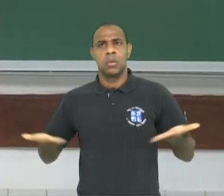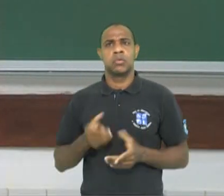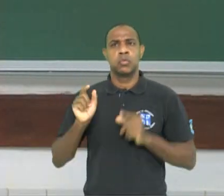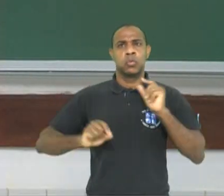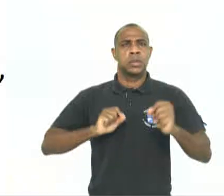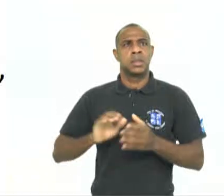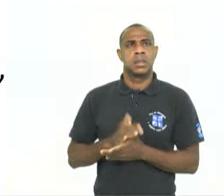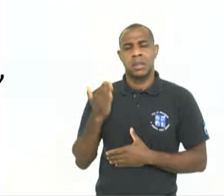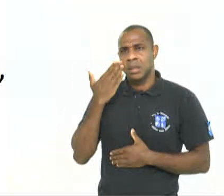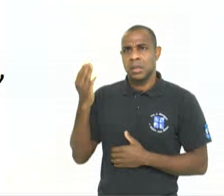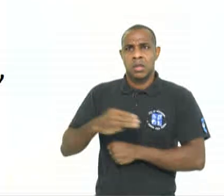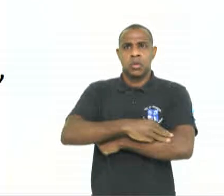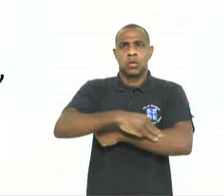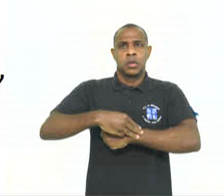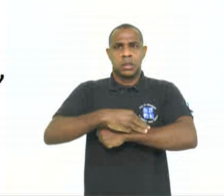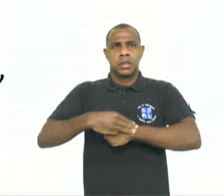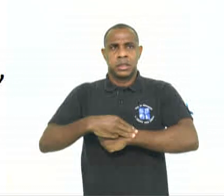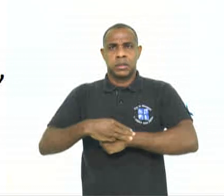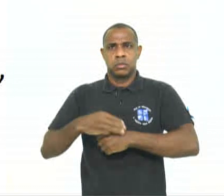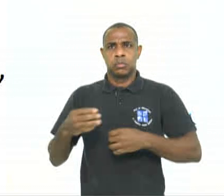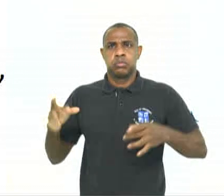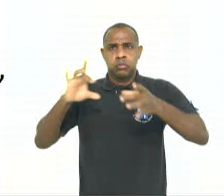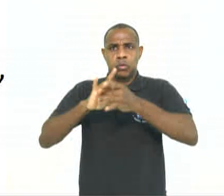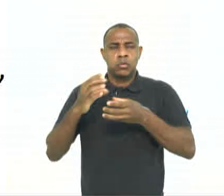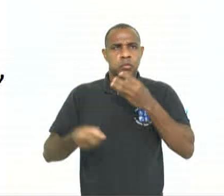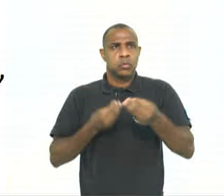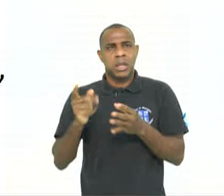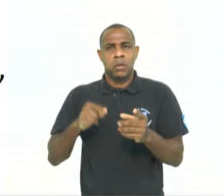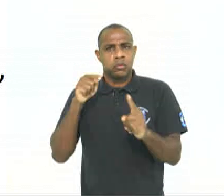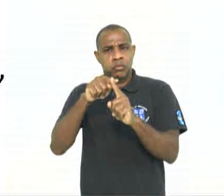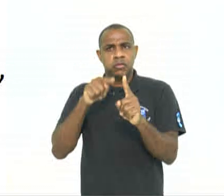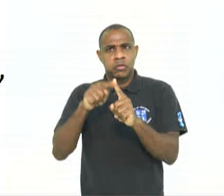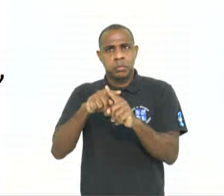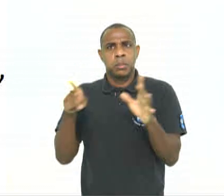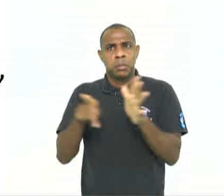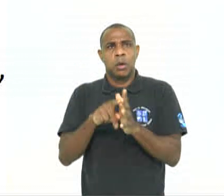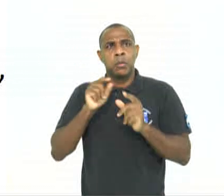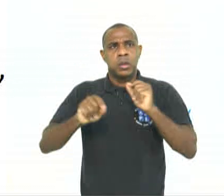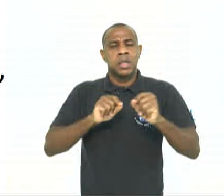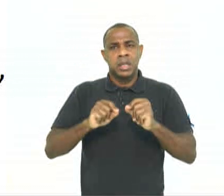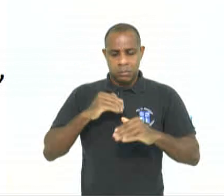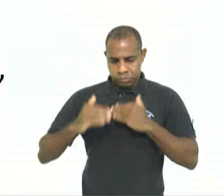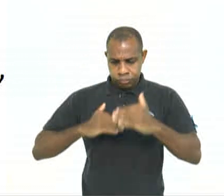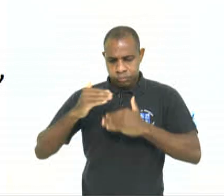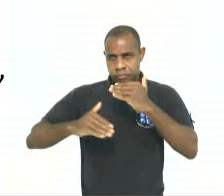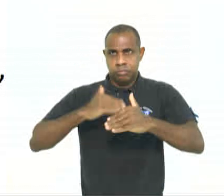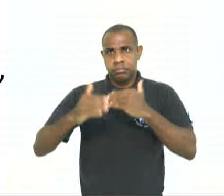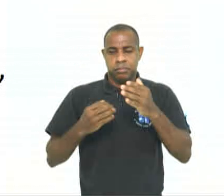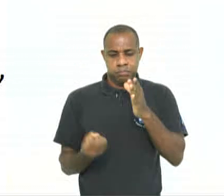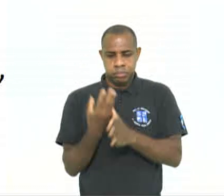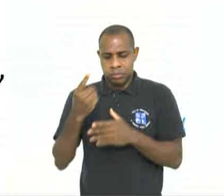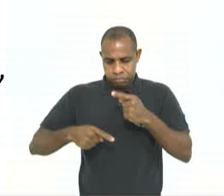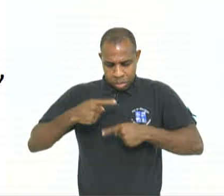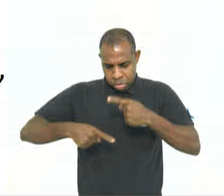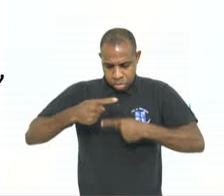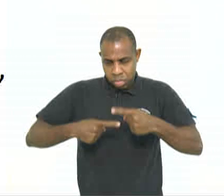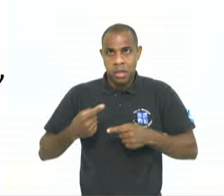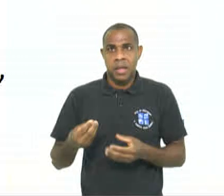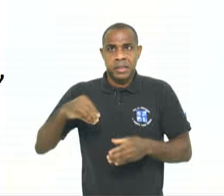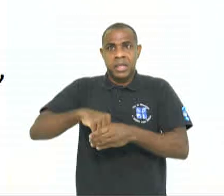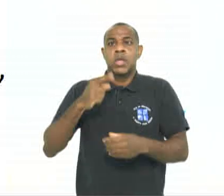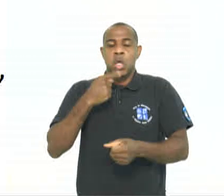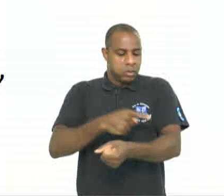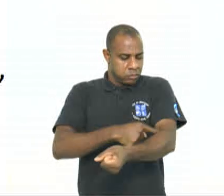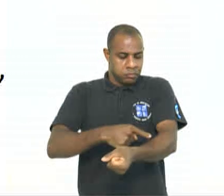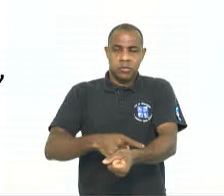né? O tecido conjuntivo hematopoético é um tipo de tecido especializado na produção de elementos figurados do sangue. Beleza.